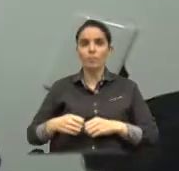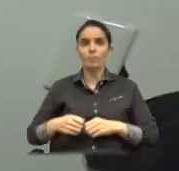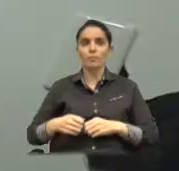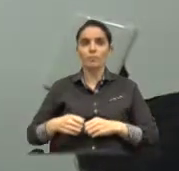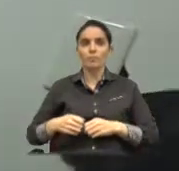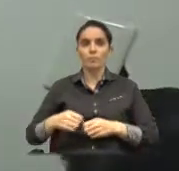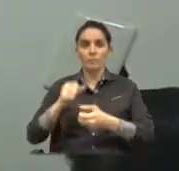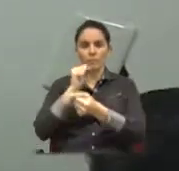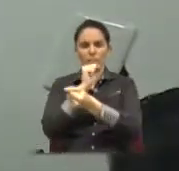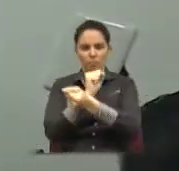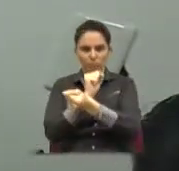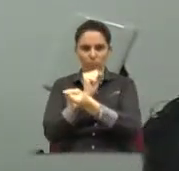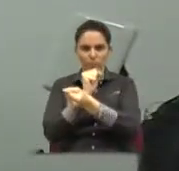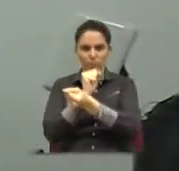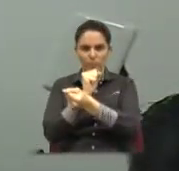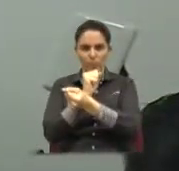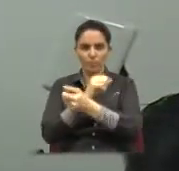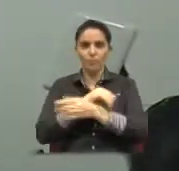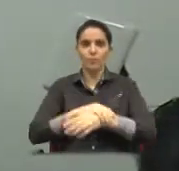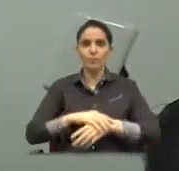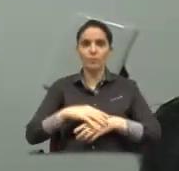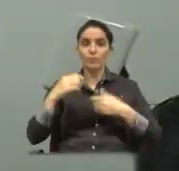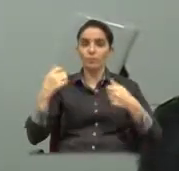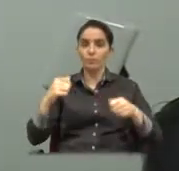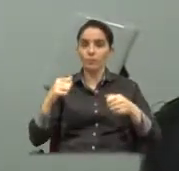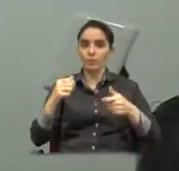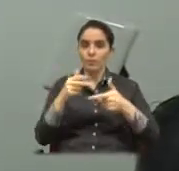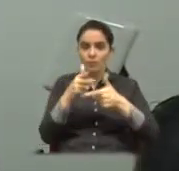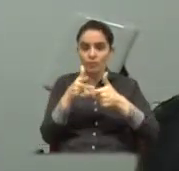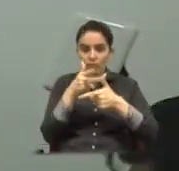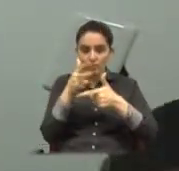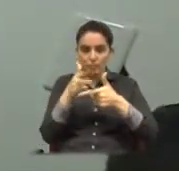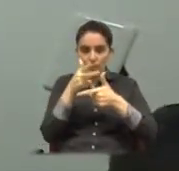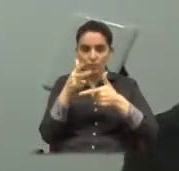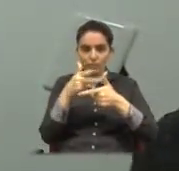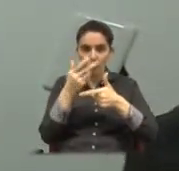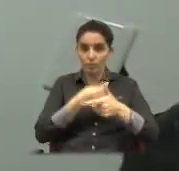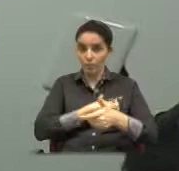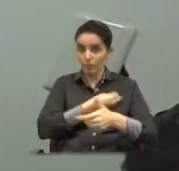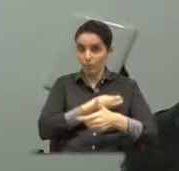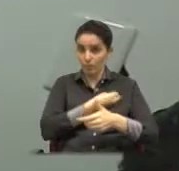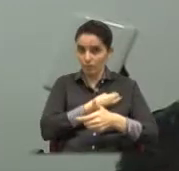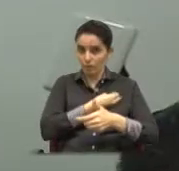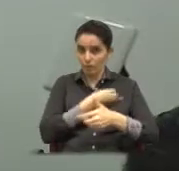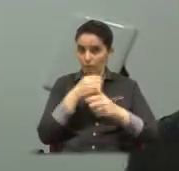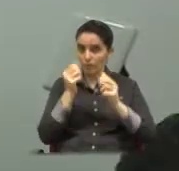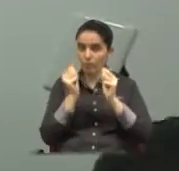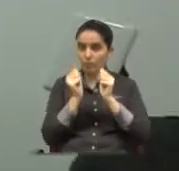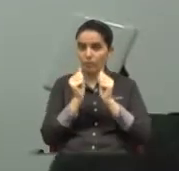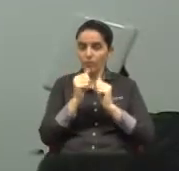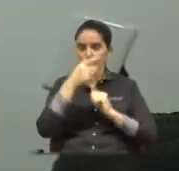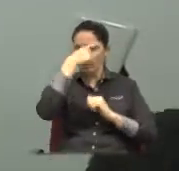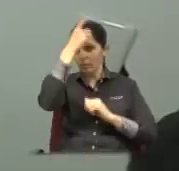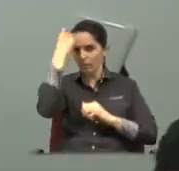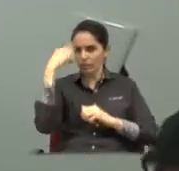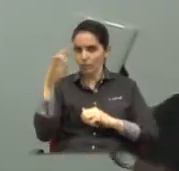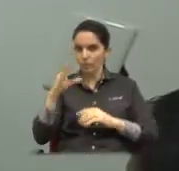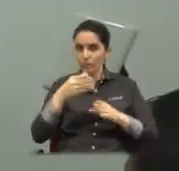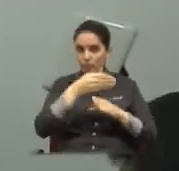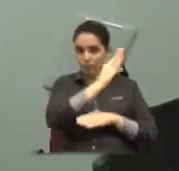a videoconferência. Eu estive em São Paulo, juntamente com o secretário